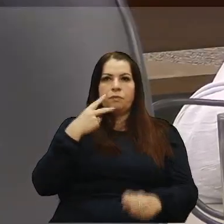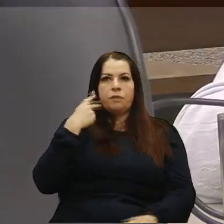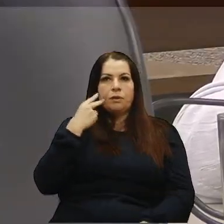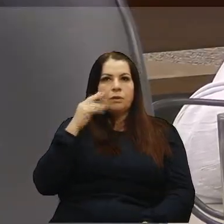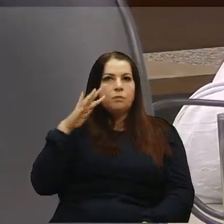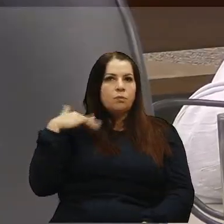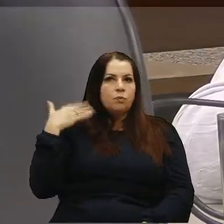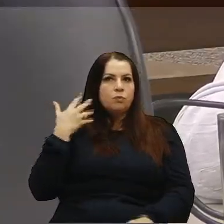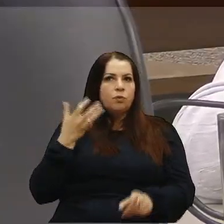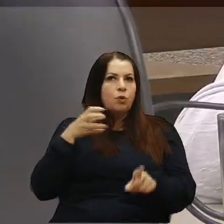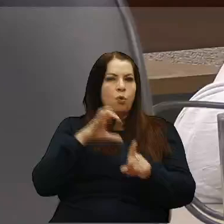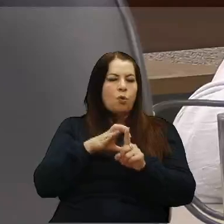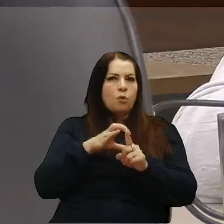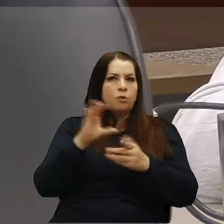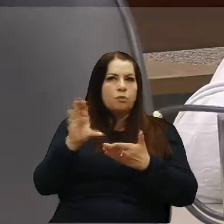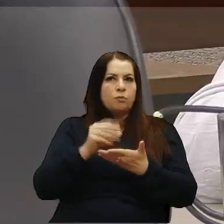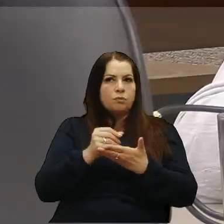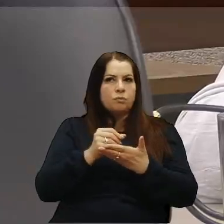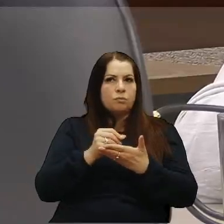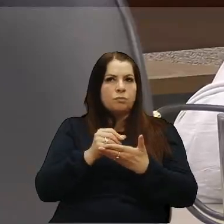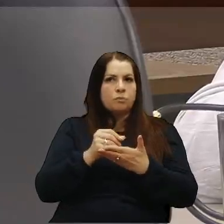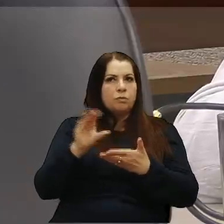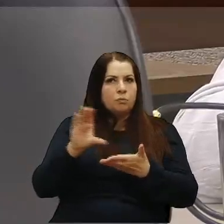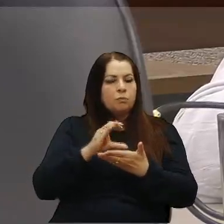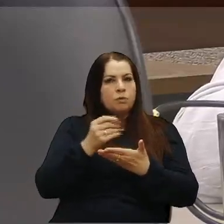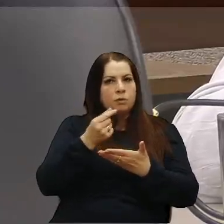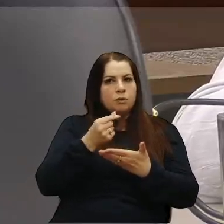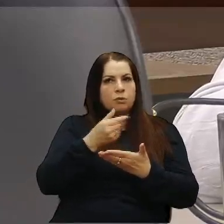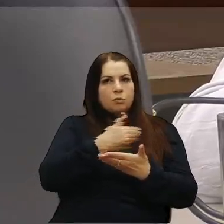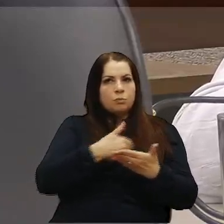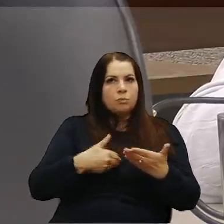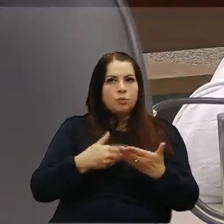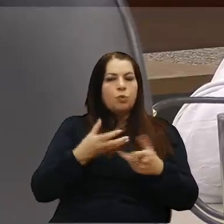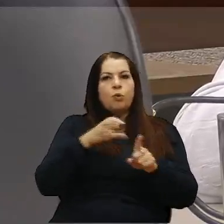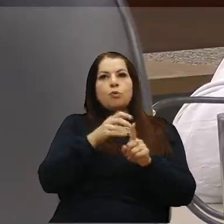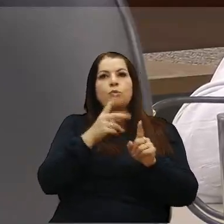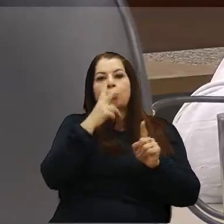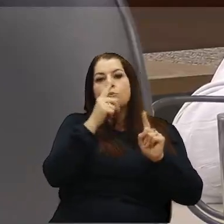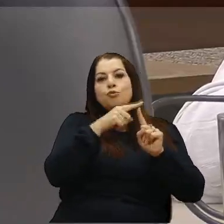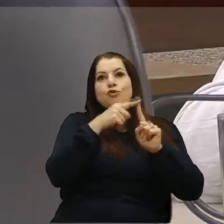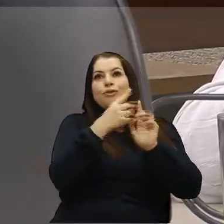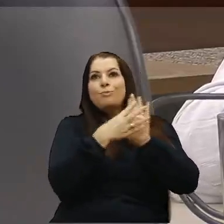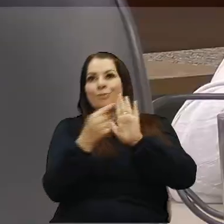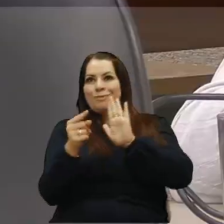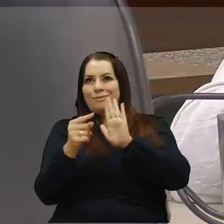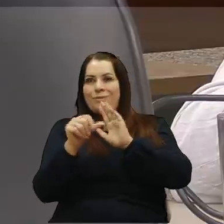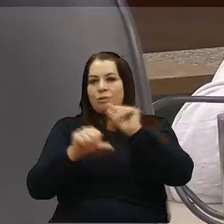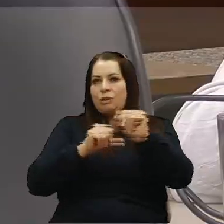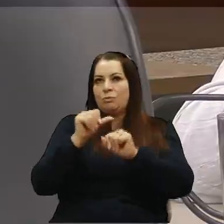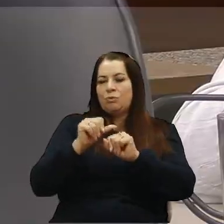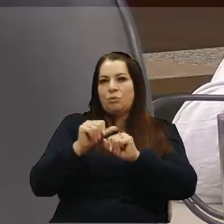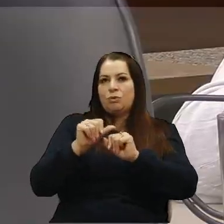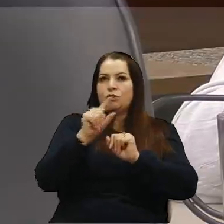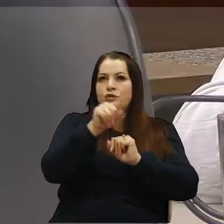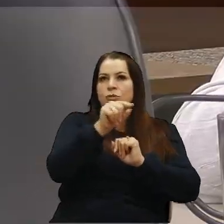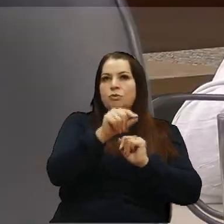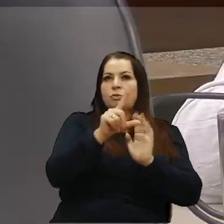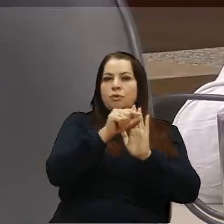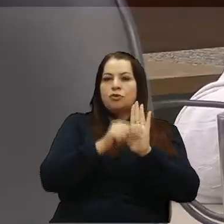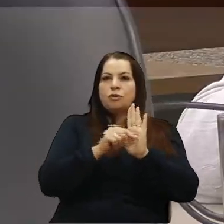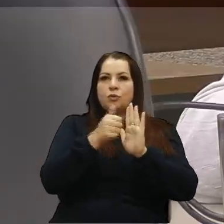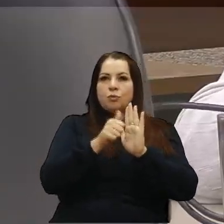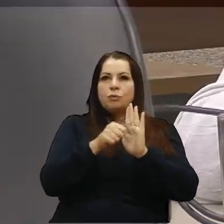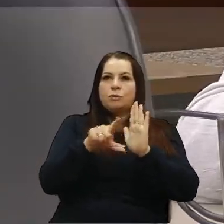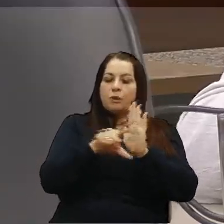contra subsídio. Eu sou a favor do subsídio público. Eu sou contra o modelo adotado que exclusivamente altera a rúbrica do artigo 11 de uma lei